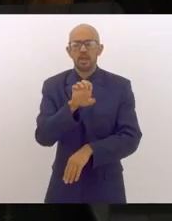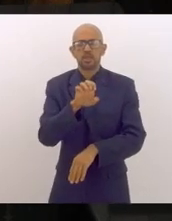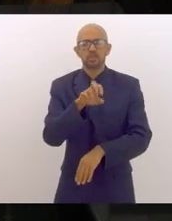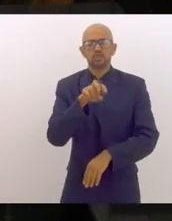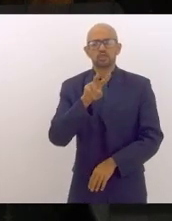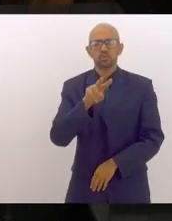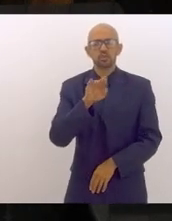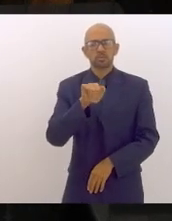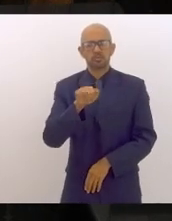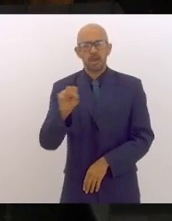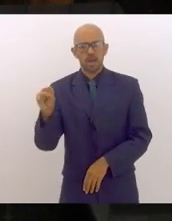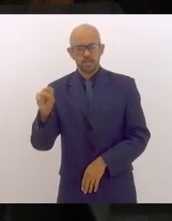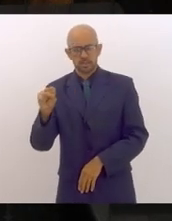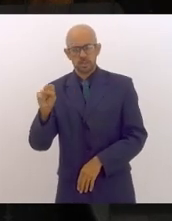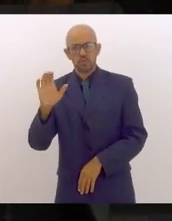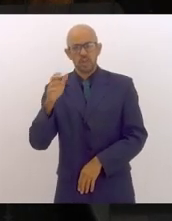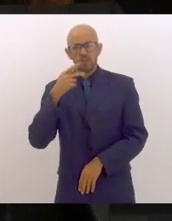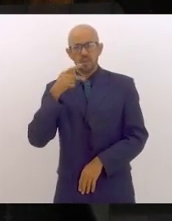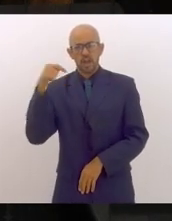esse microfone falar sobre isso.